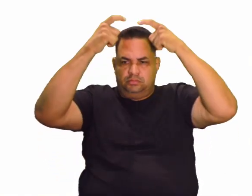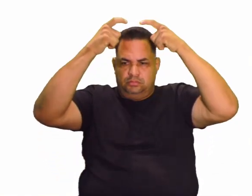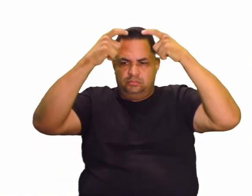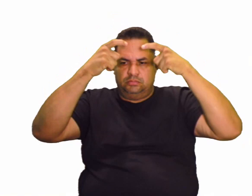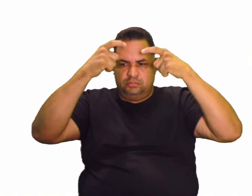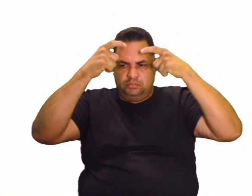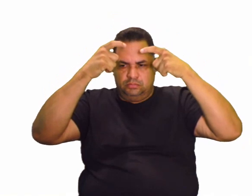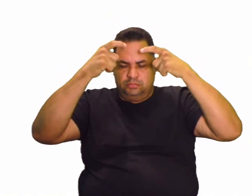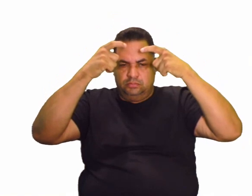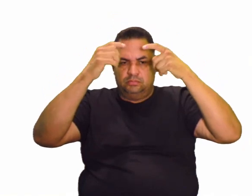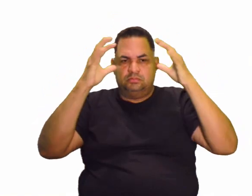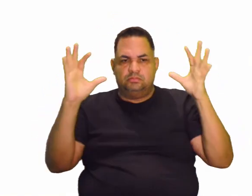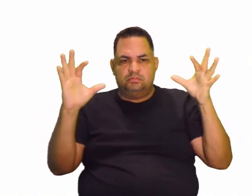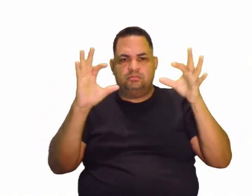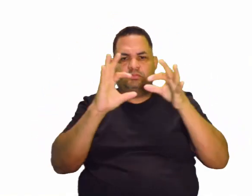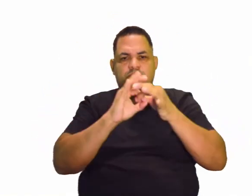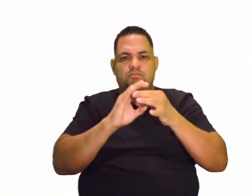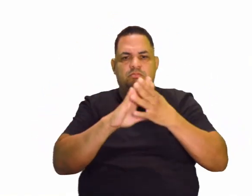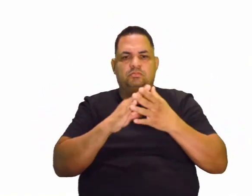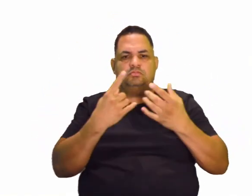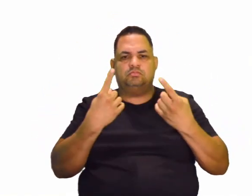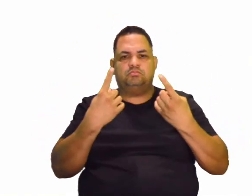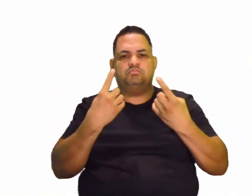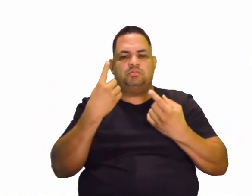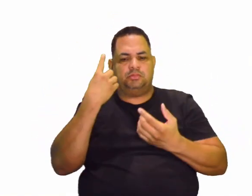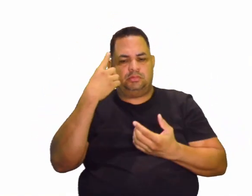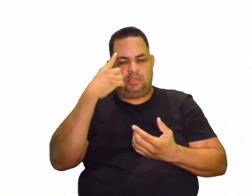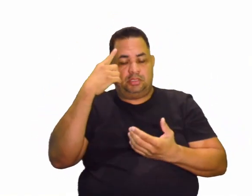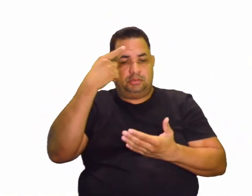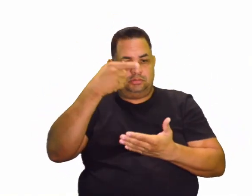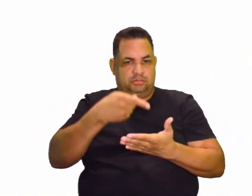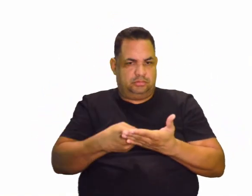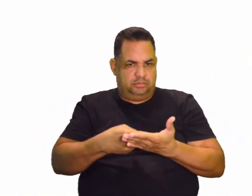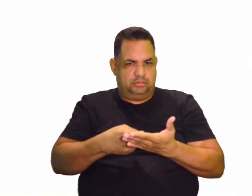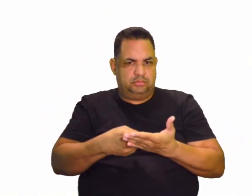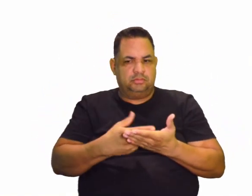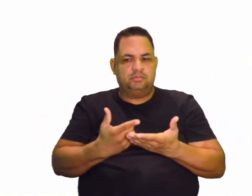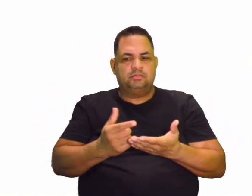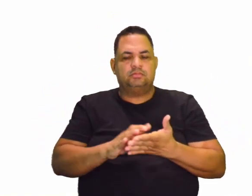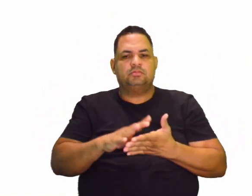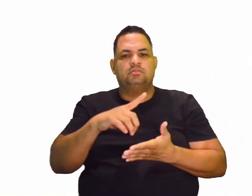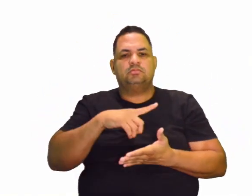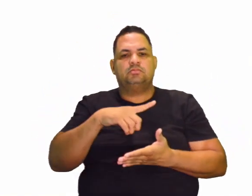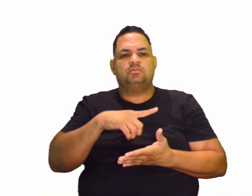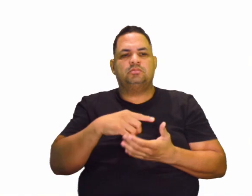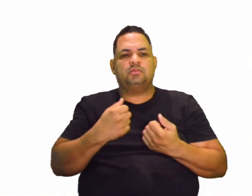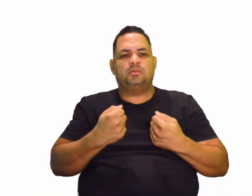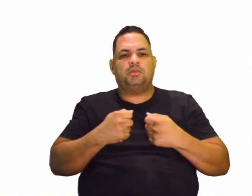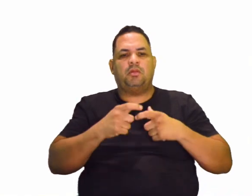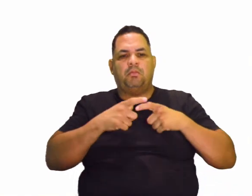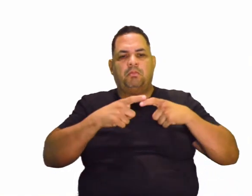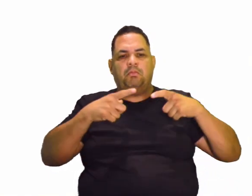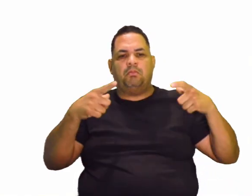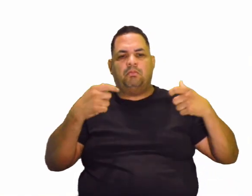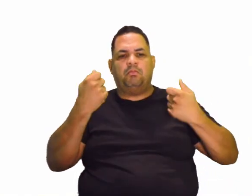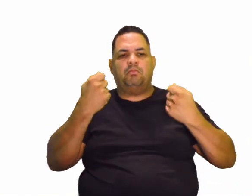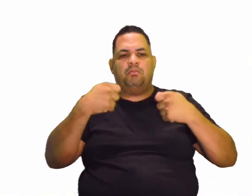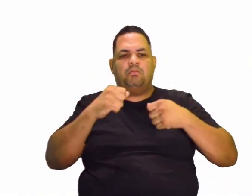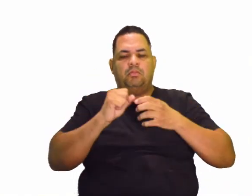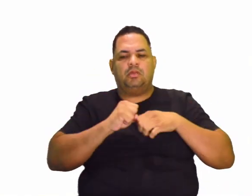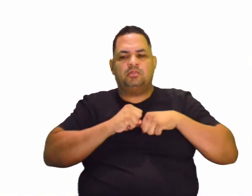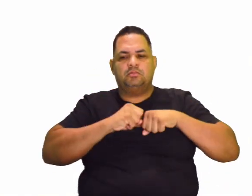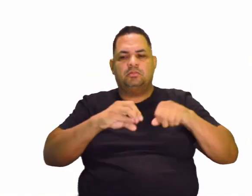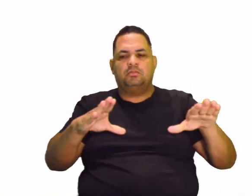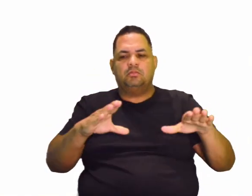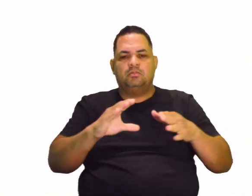estavam unidos, né, nas decisões que eles tomavam. A igreja aumentava, então, o seu poder, propagava o cristianismo por todo o